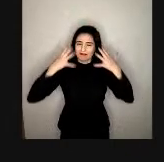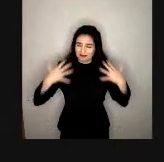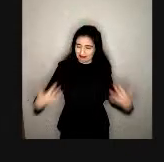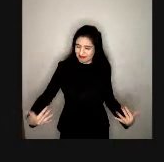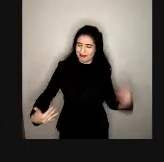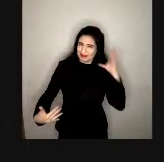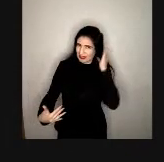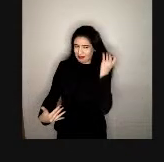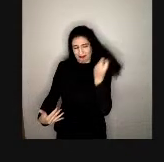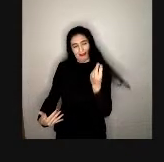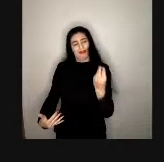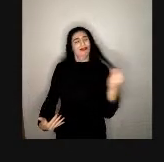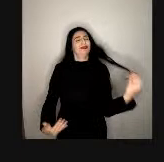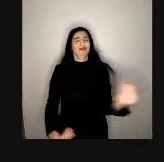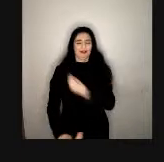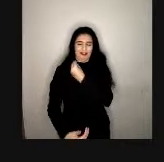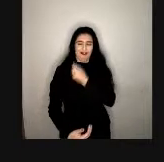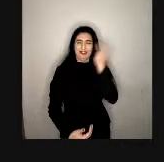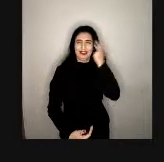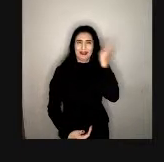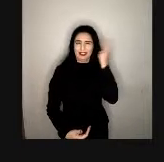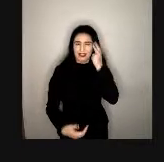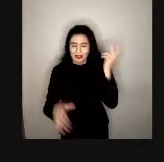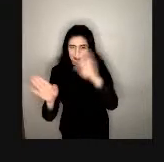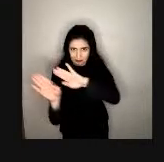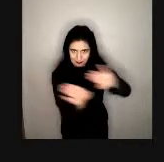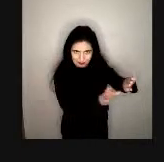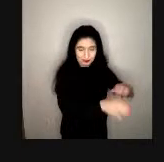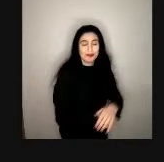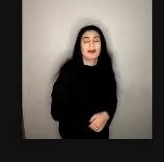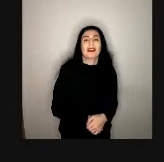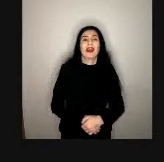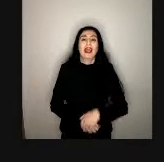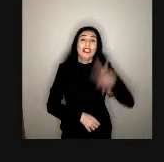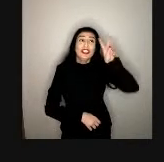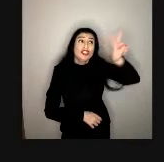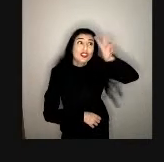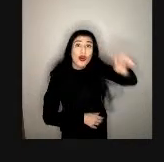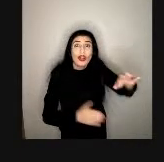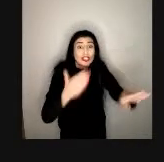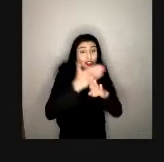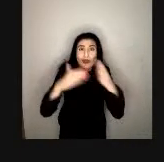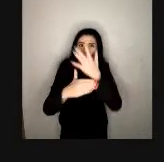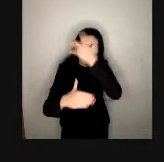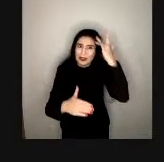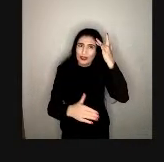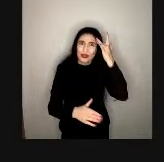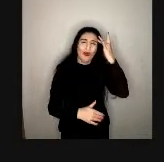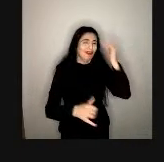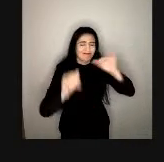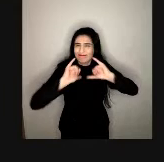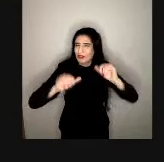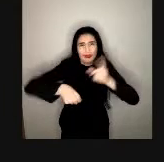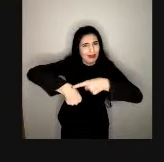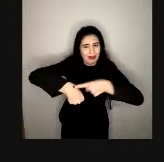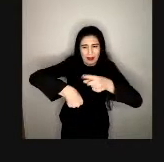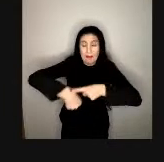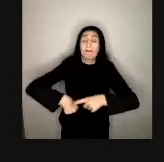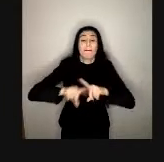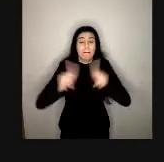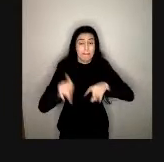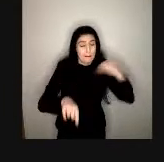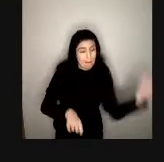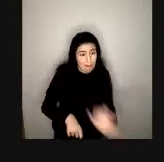dela. A Paola, eu não vou contar a história de todo mundo, porque senão não vai dar tempo. Eu acho que é importante a gente falar sobre